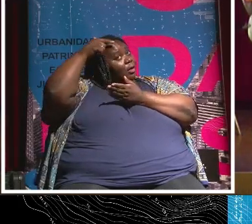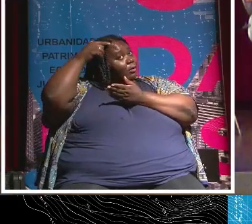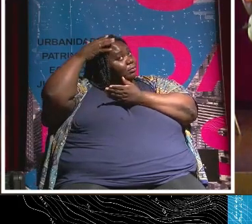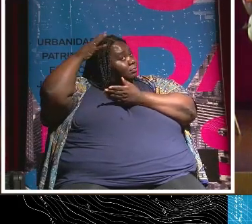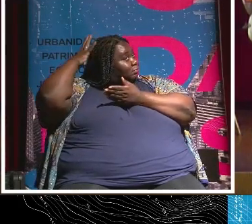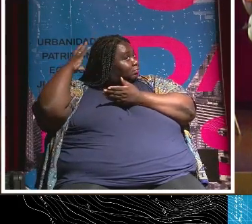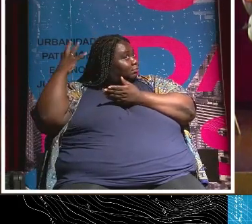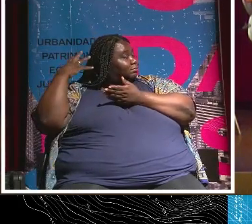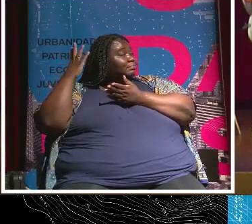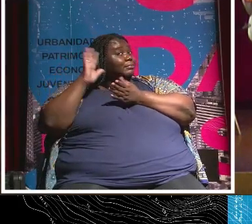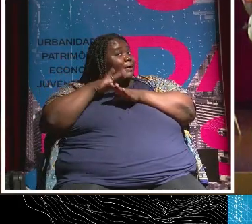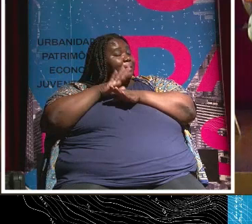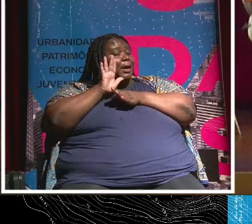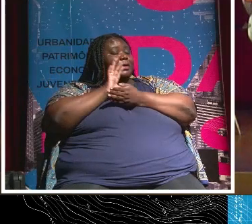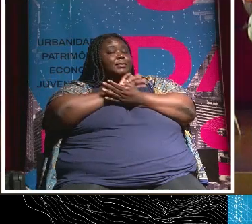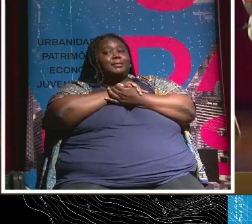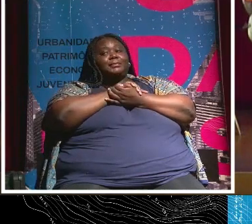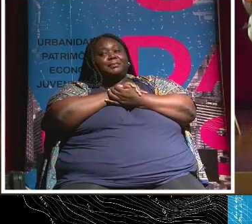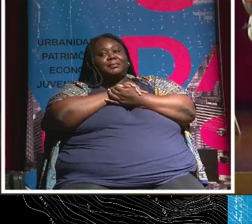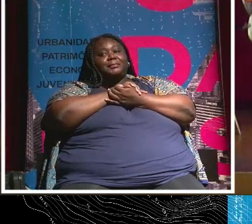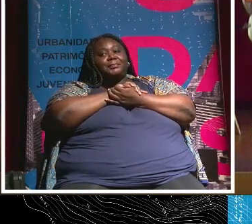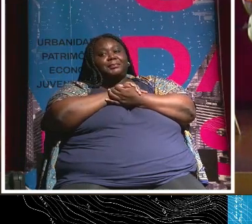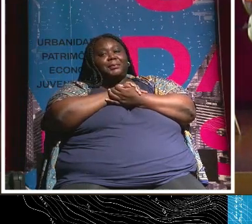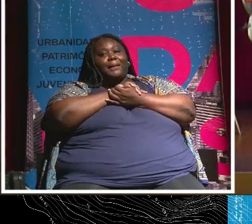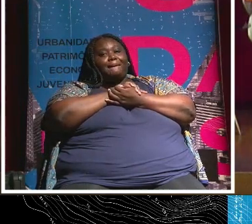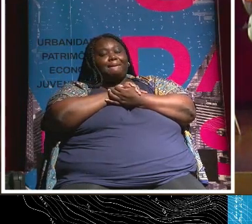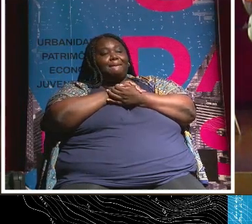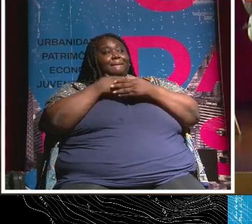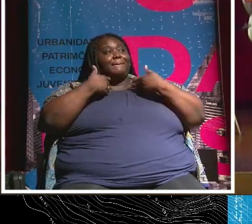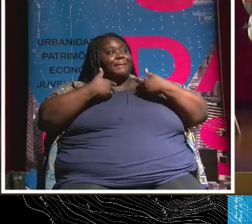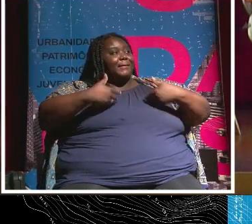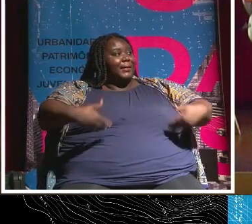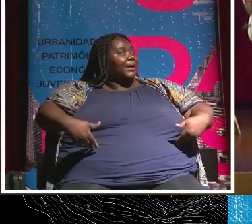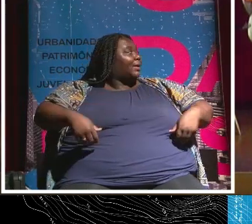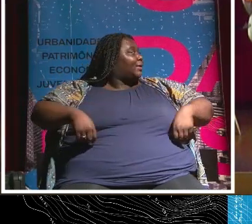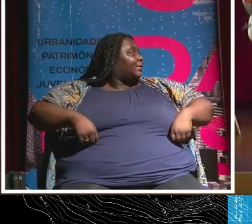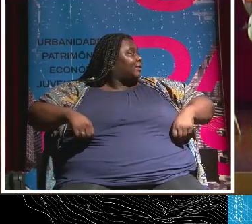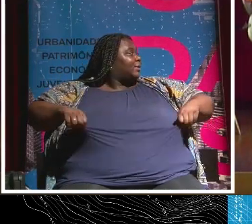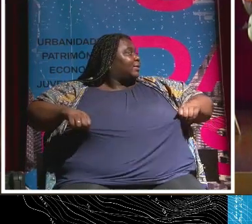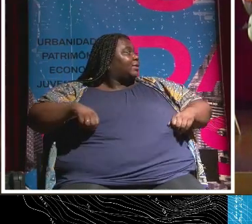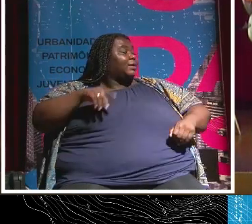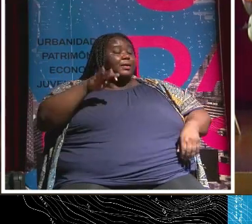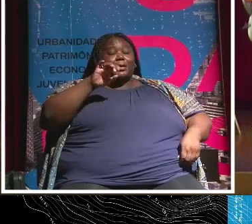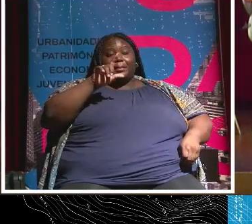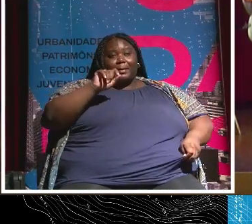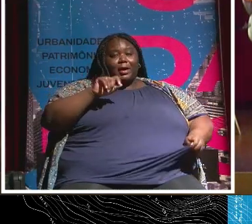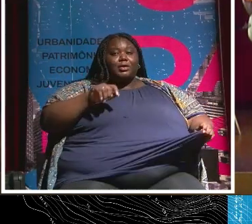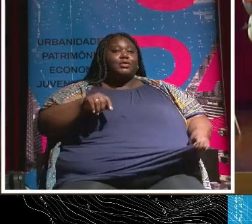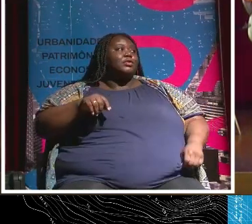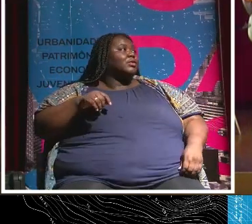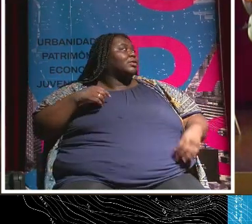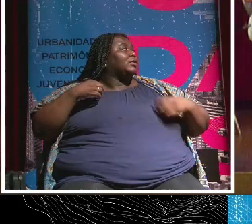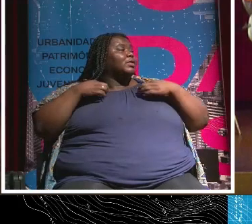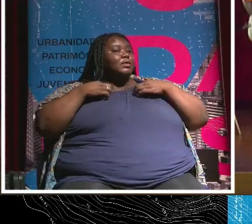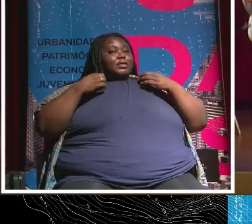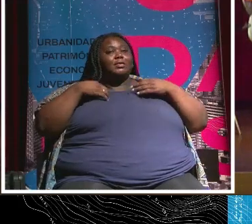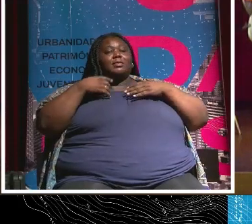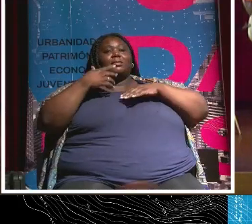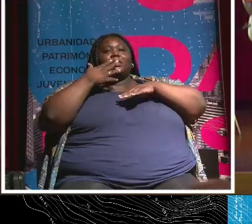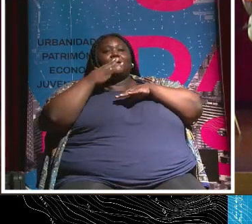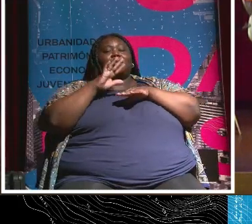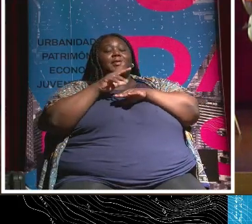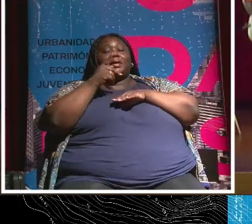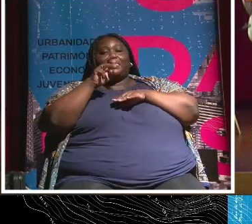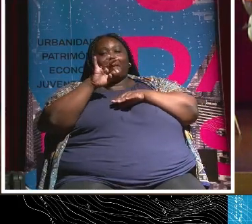pouco atrás, com uma camisa bege, de algodão colorido da